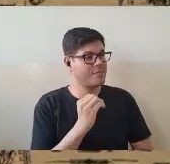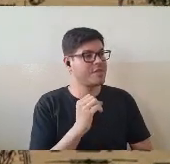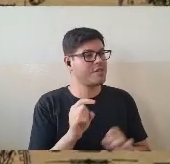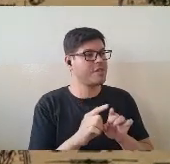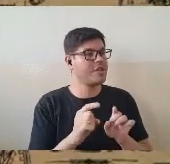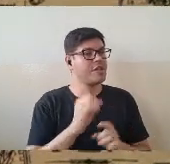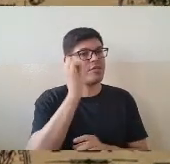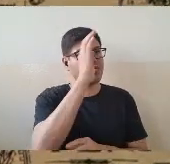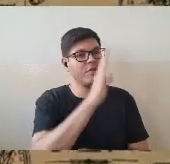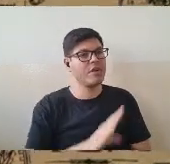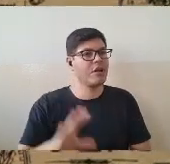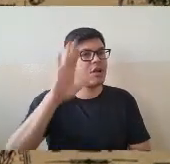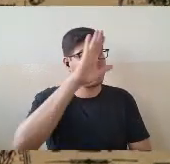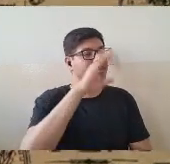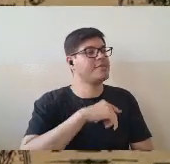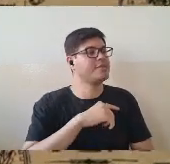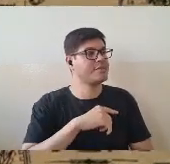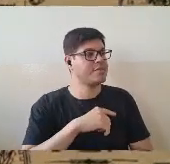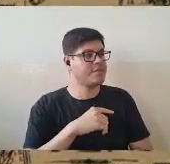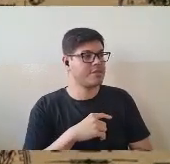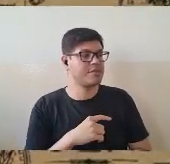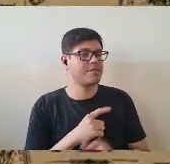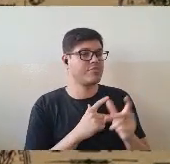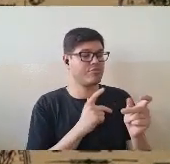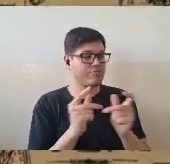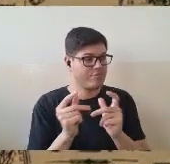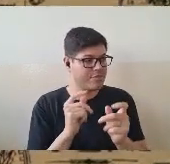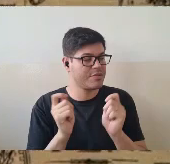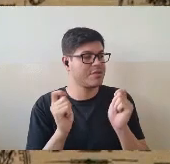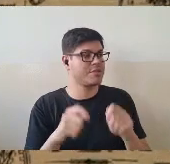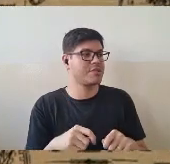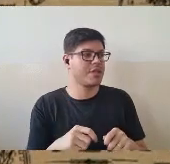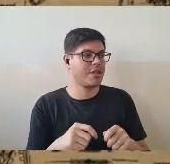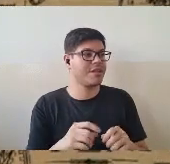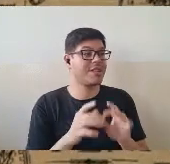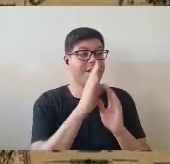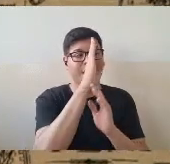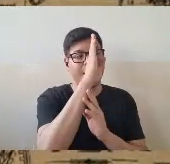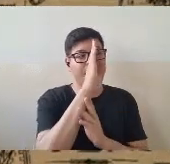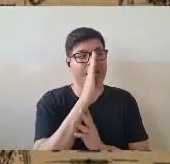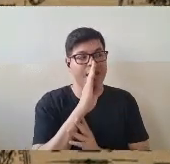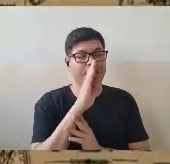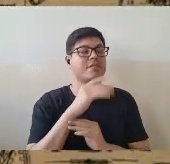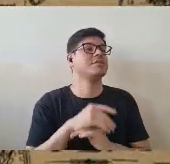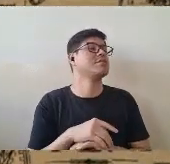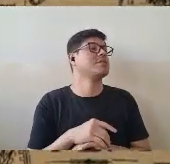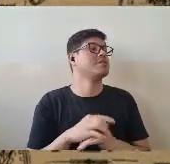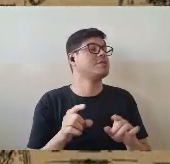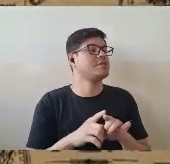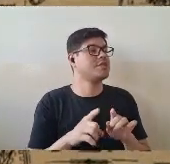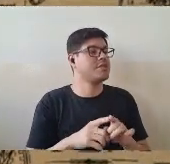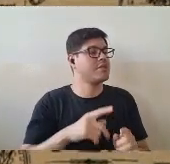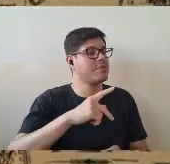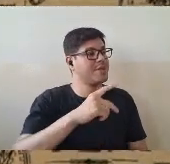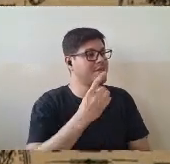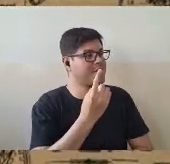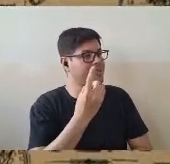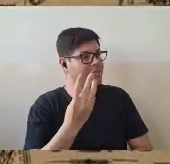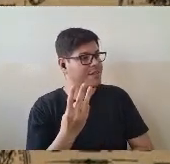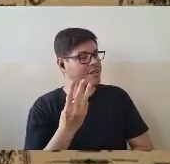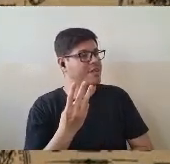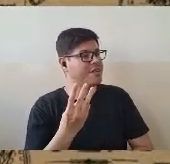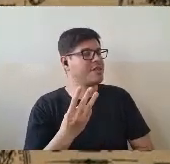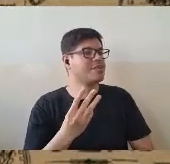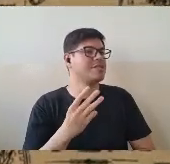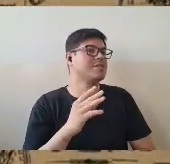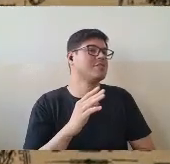saúde. Do governo. A pneumo 13 é uma vacina, nós estamos para incorporar, tá? No PNI também. Mas o senhor ainda prescreve